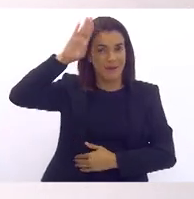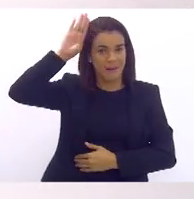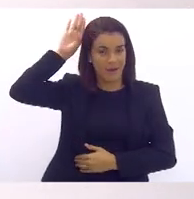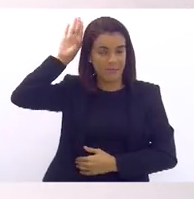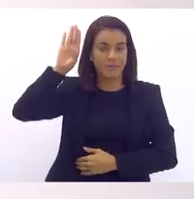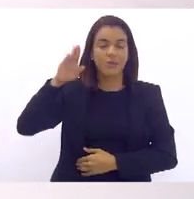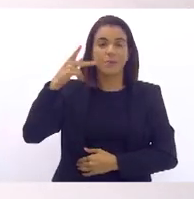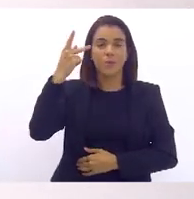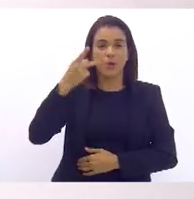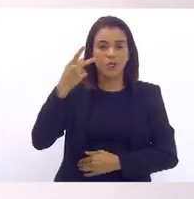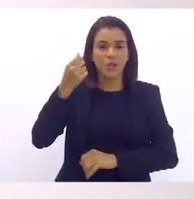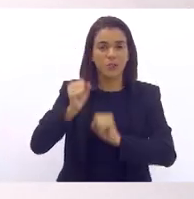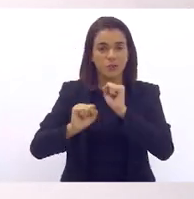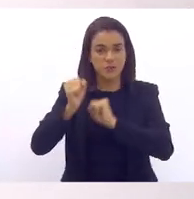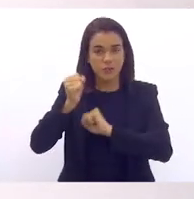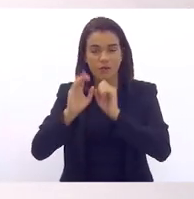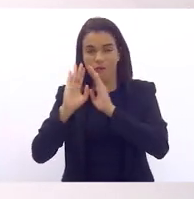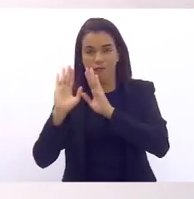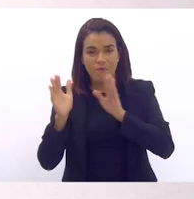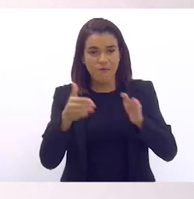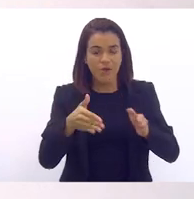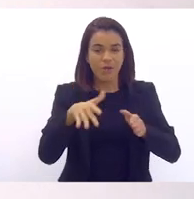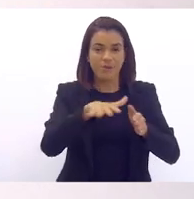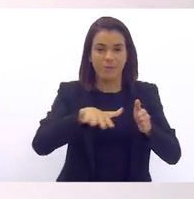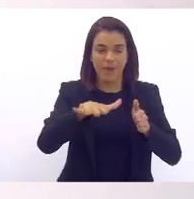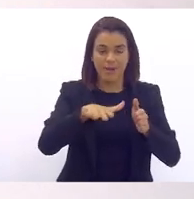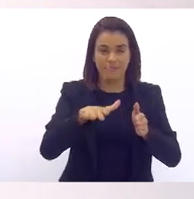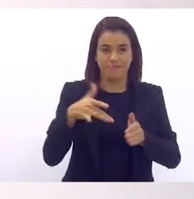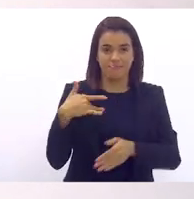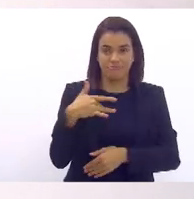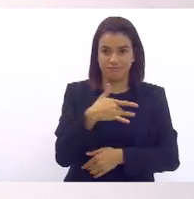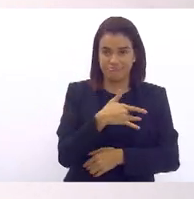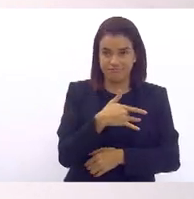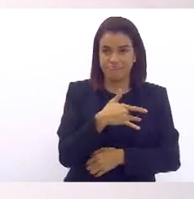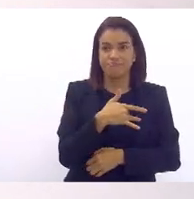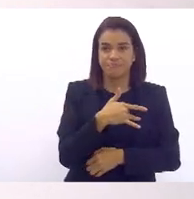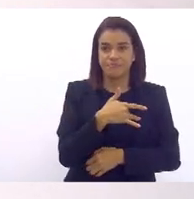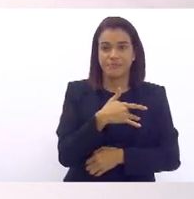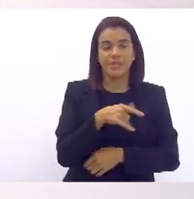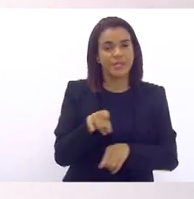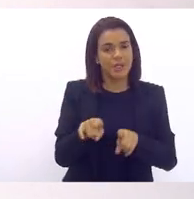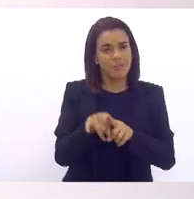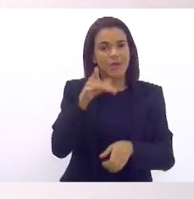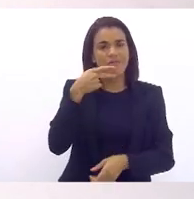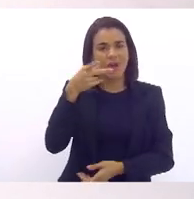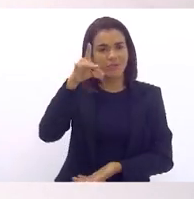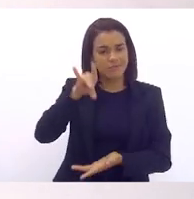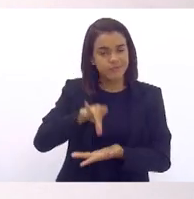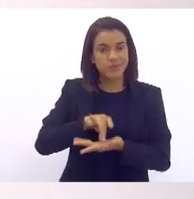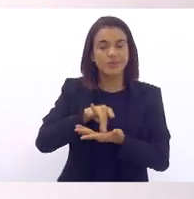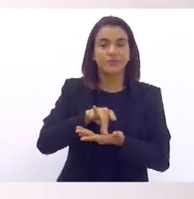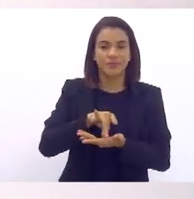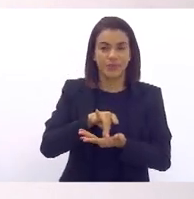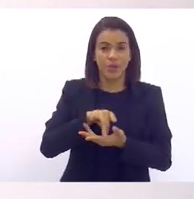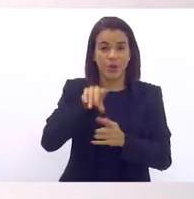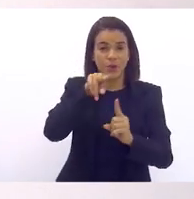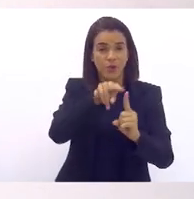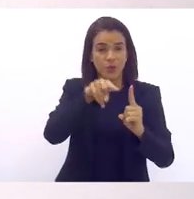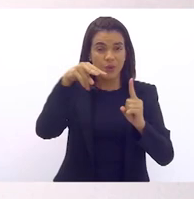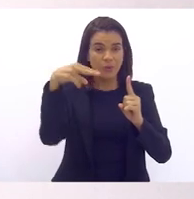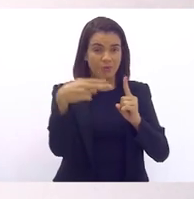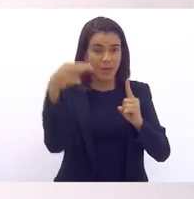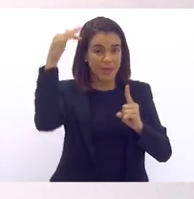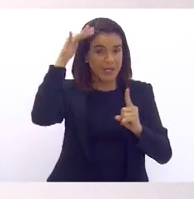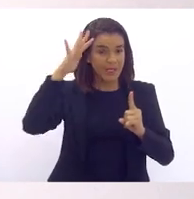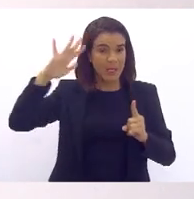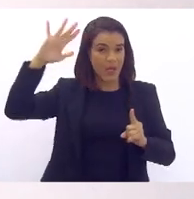da as políticas industriais voltadas paraa saúde eh e reafirmo que eh do ponto de vista teórico